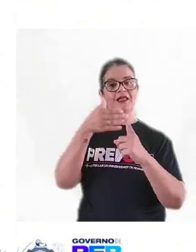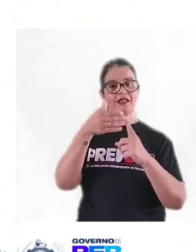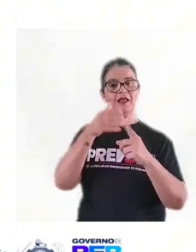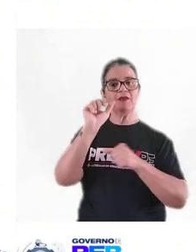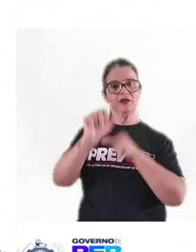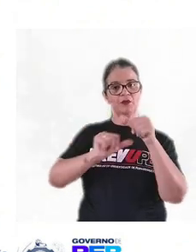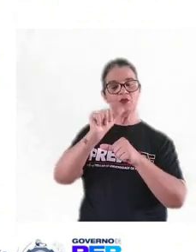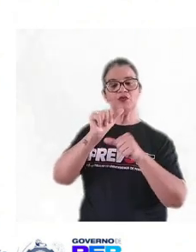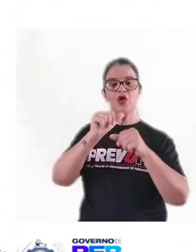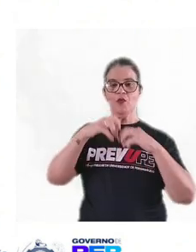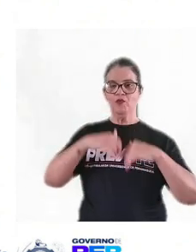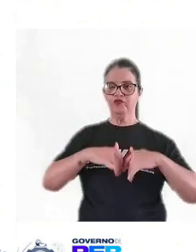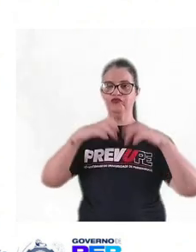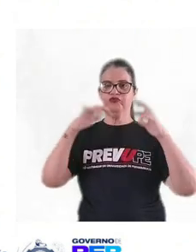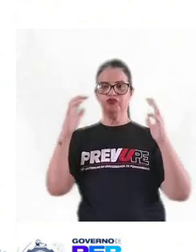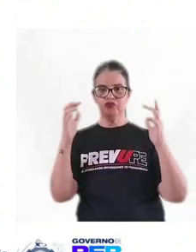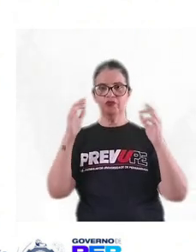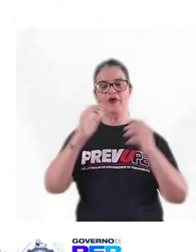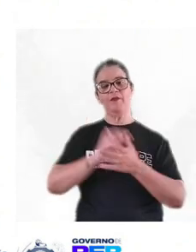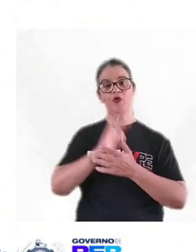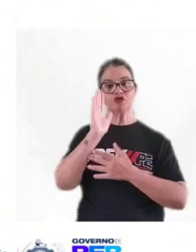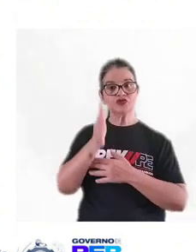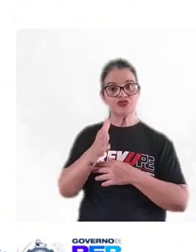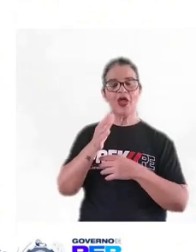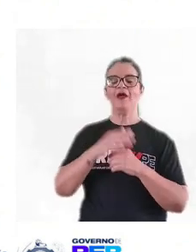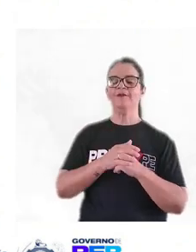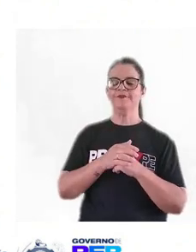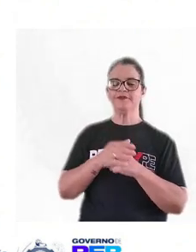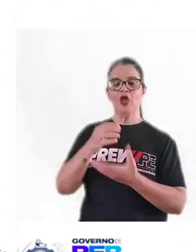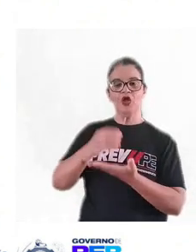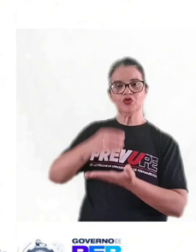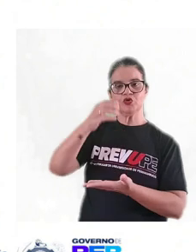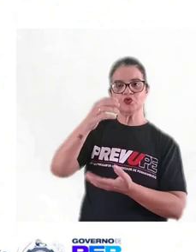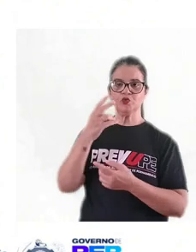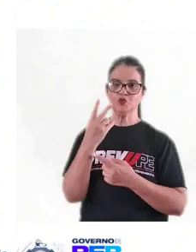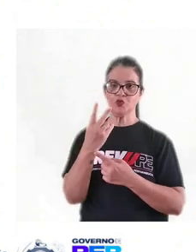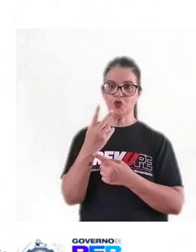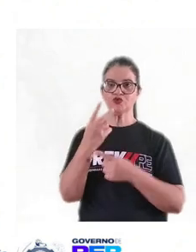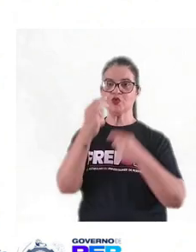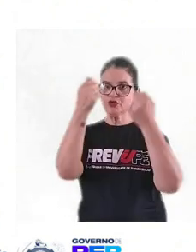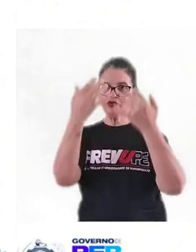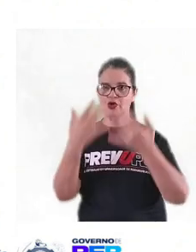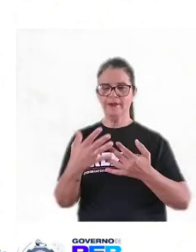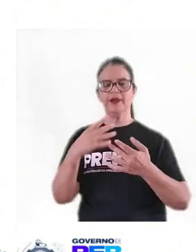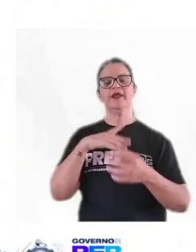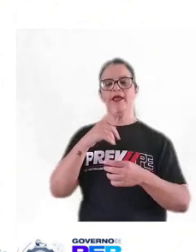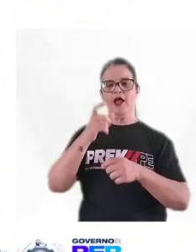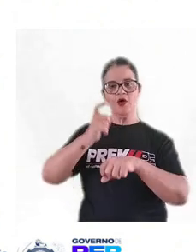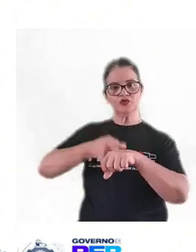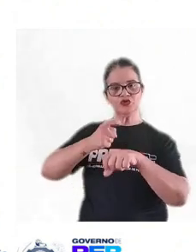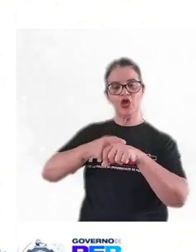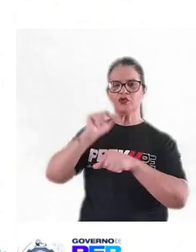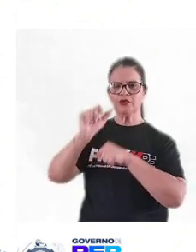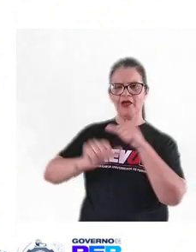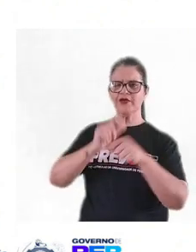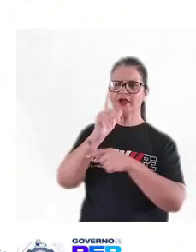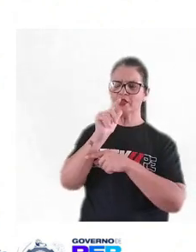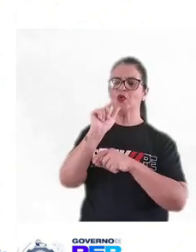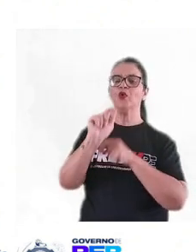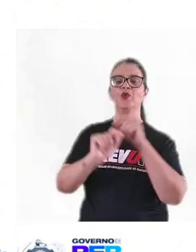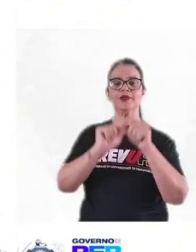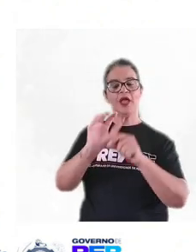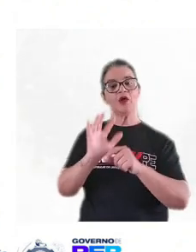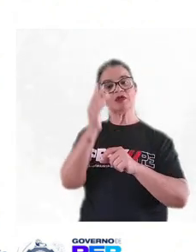para a fase vapor já no tubo de ensaio 2 quando é dito que o sólido está virando líquido o que está